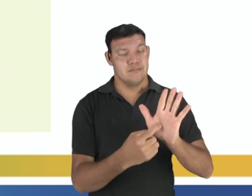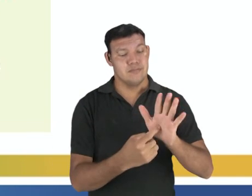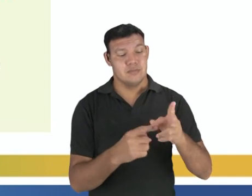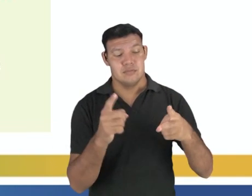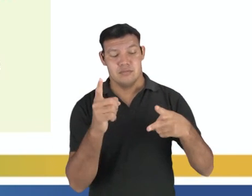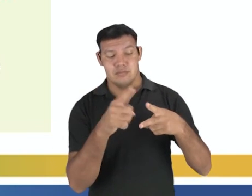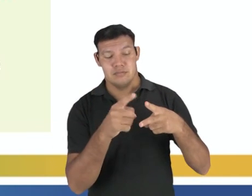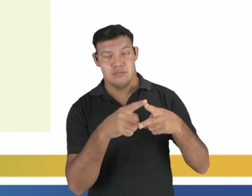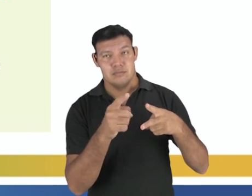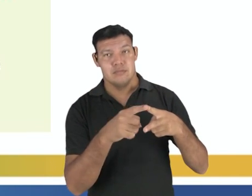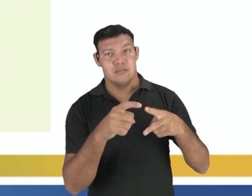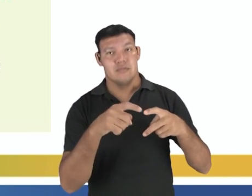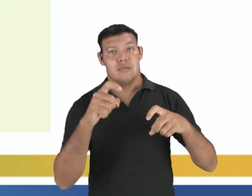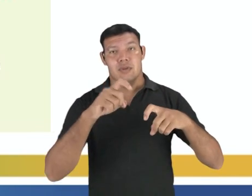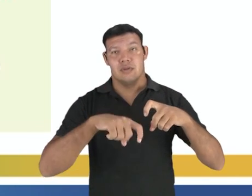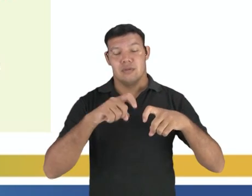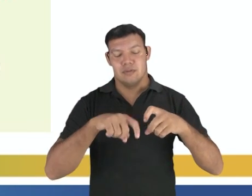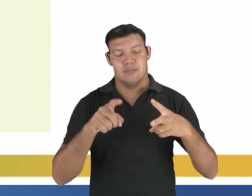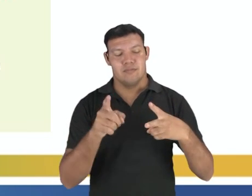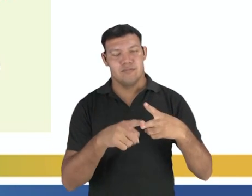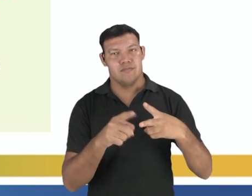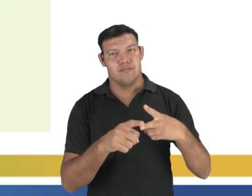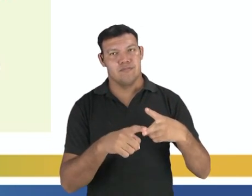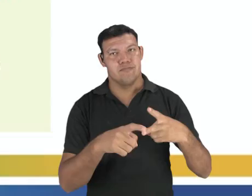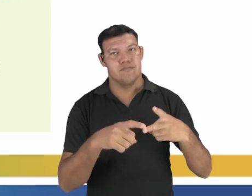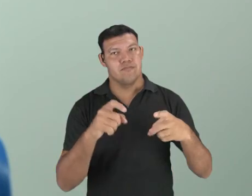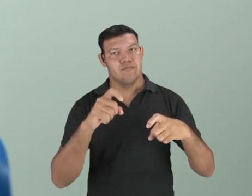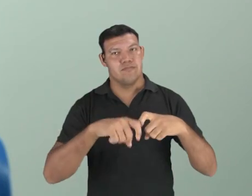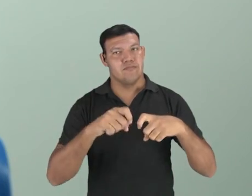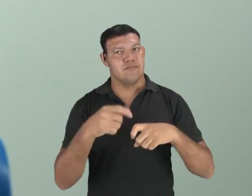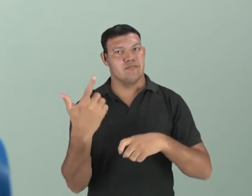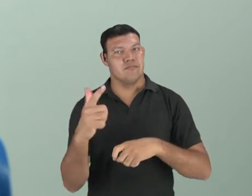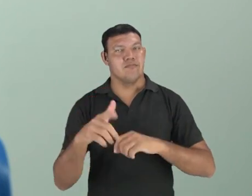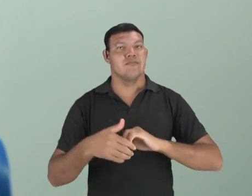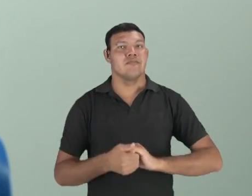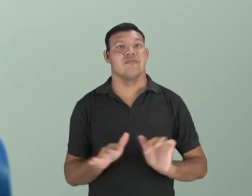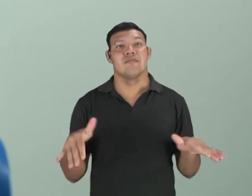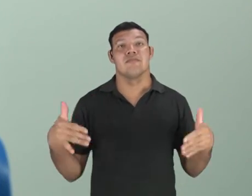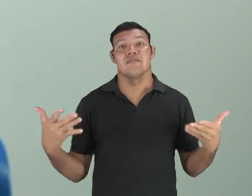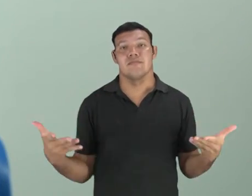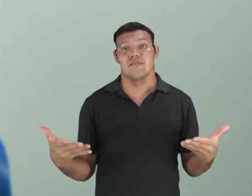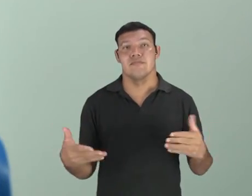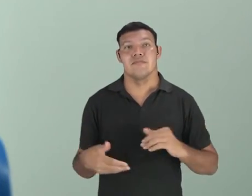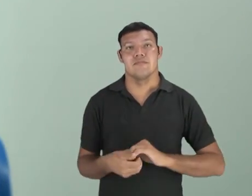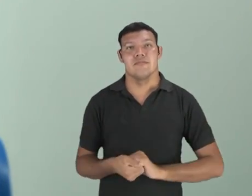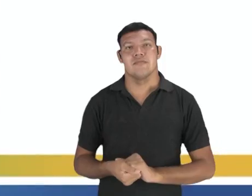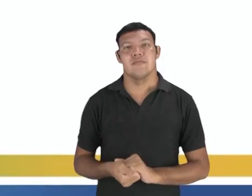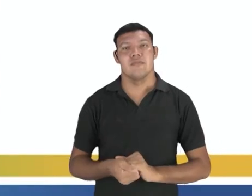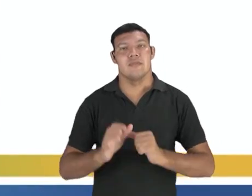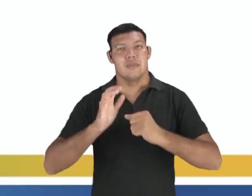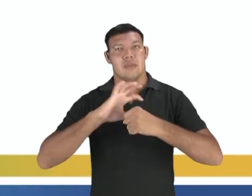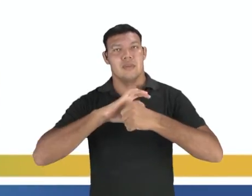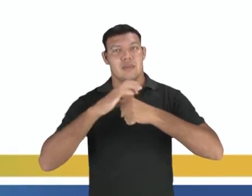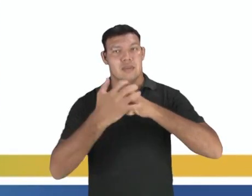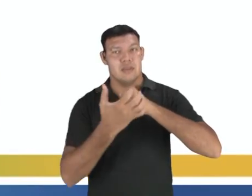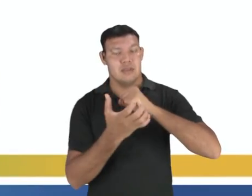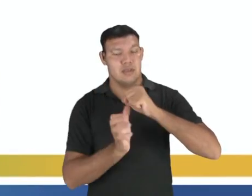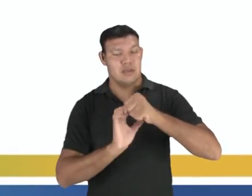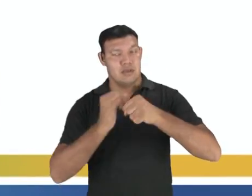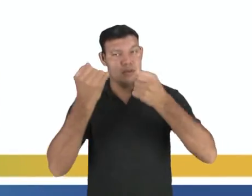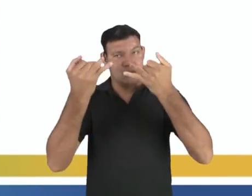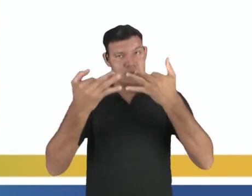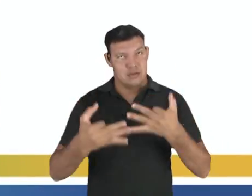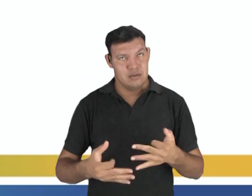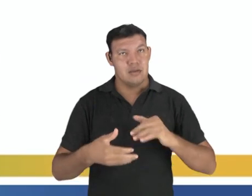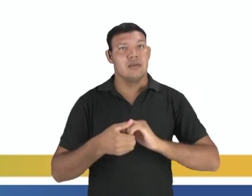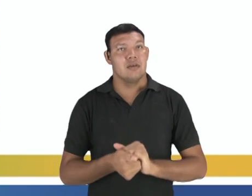tanto reprodução sexuada como reprodução assexuada, tá? E os fungos, como eu já falei, eles